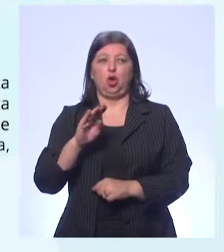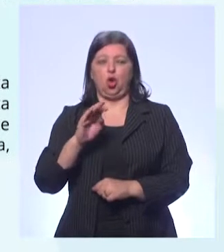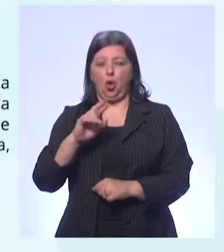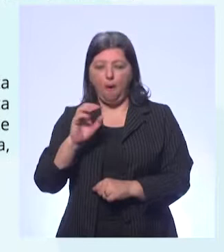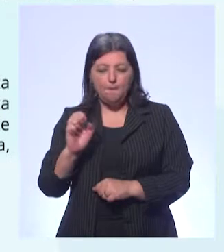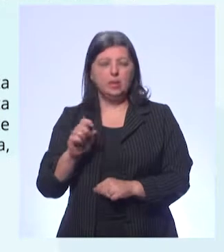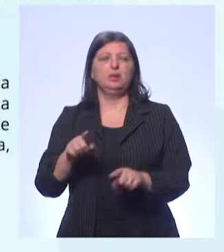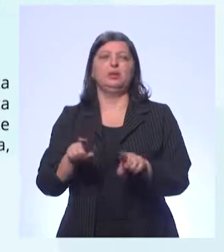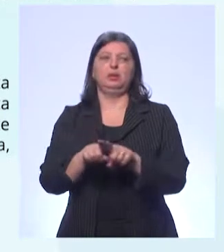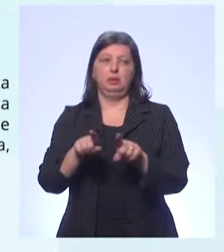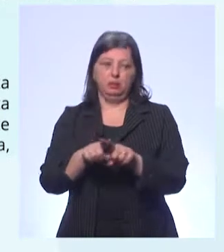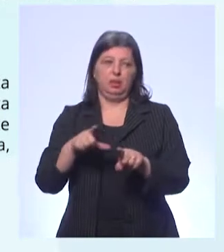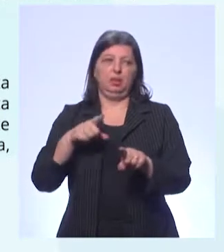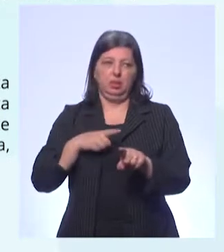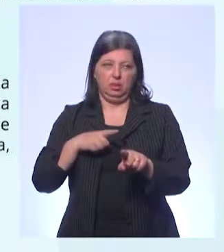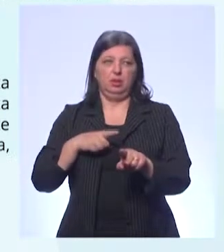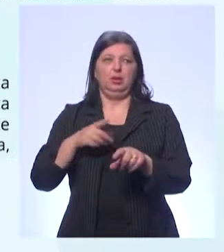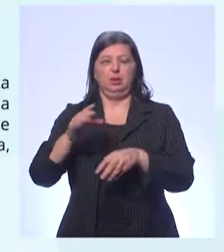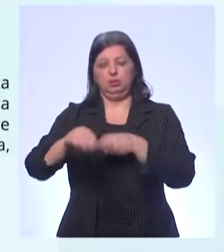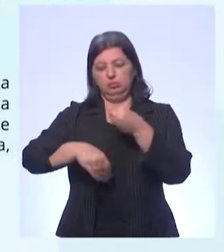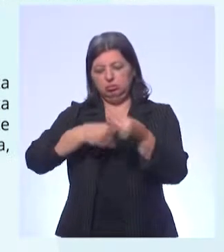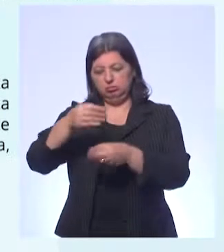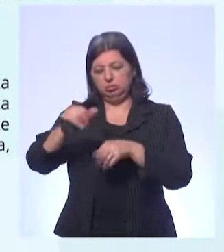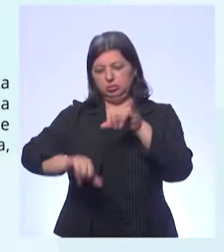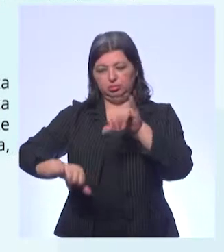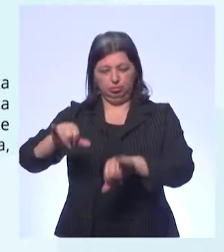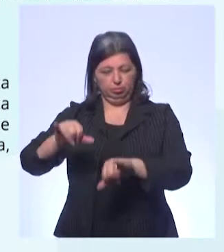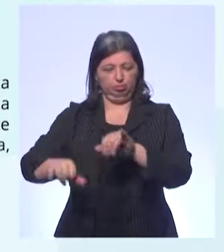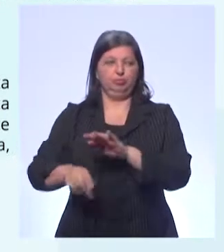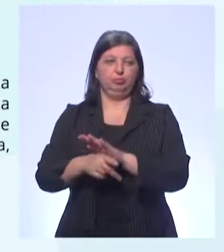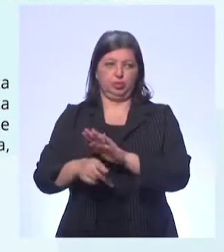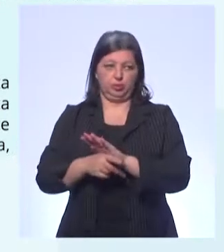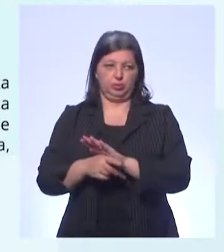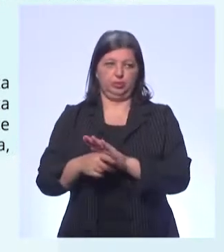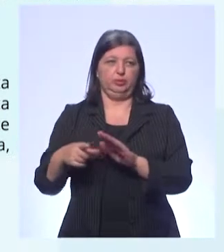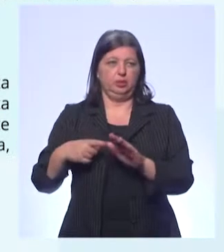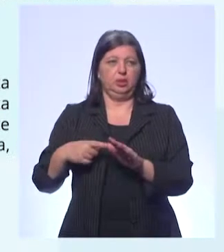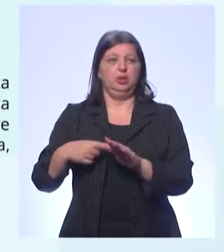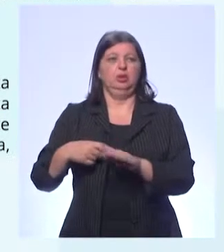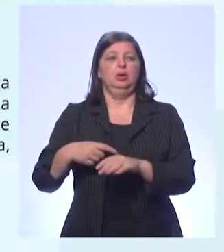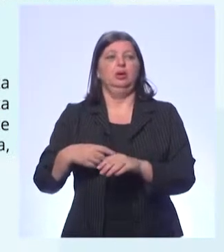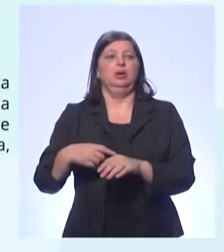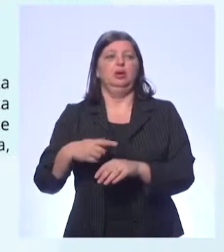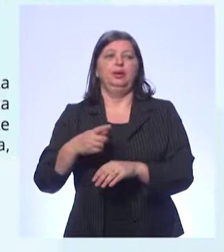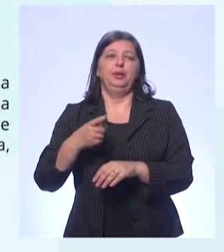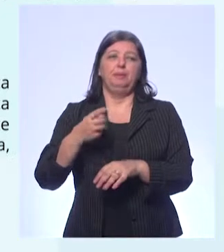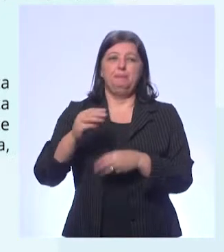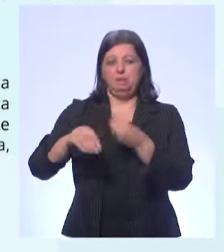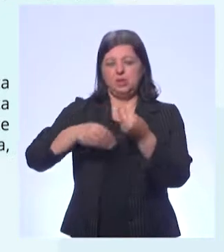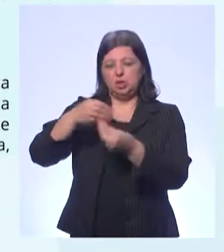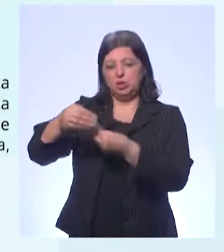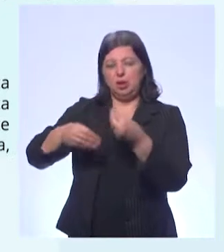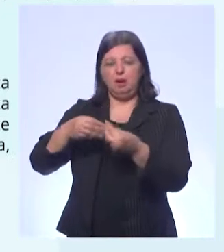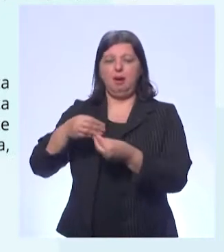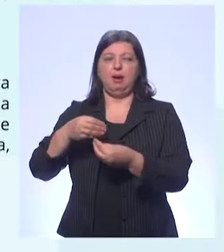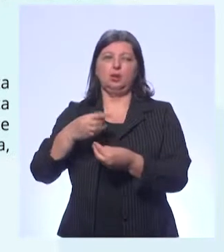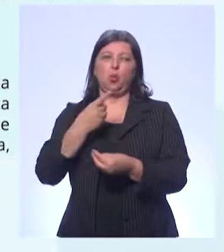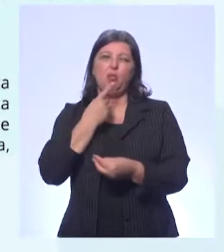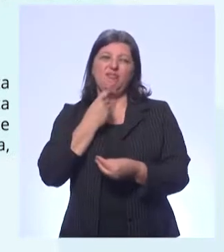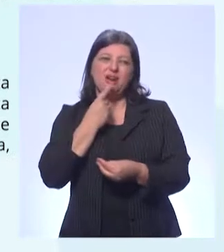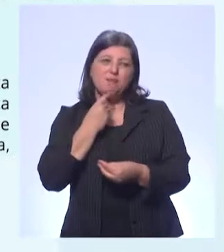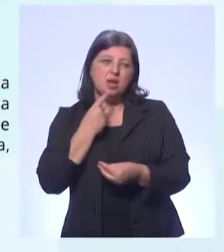as propriedades físicas e químicas do cobre. Ele é um elemento metálico, marrom avermelhado, o metal é